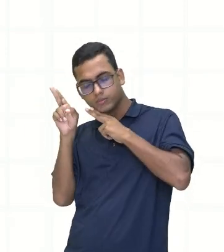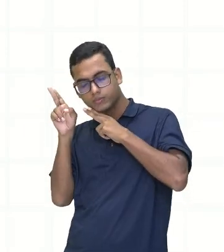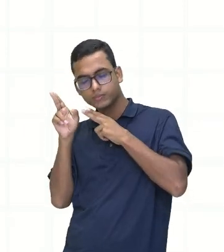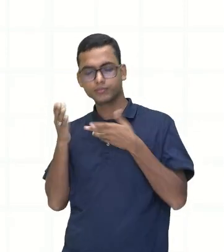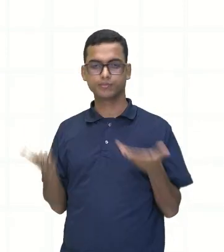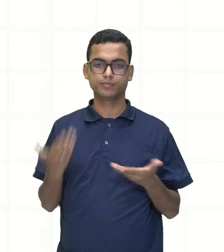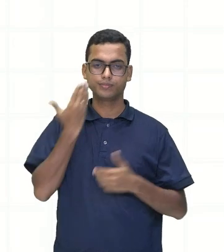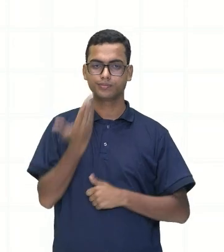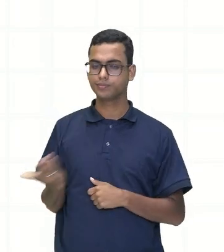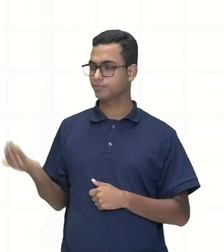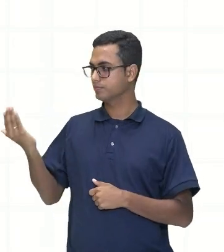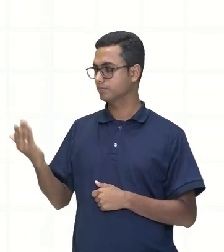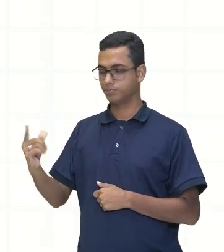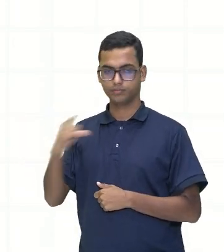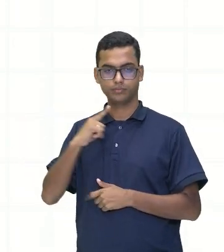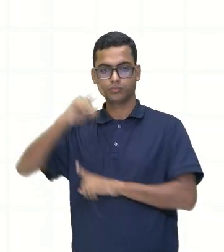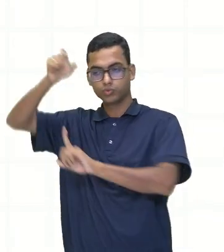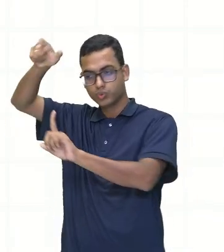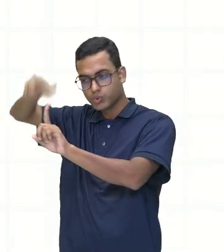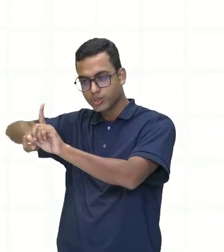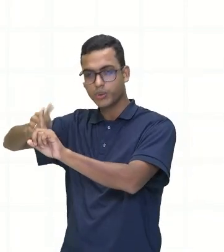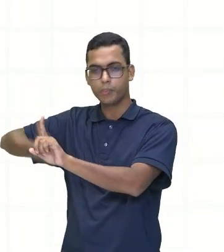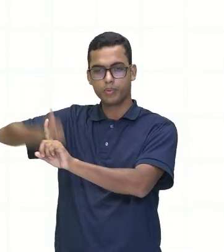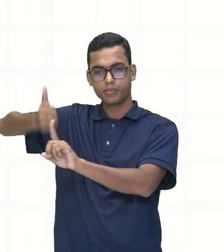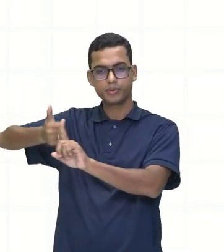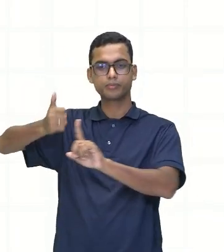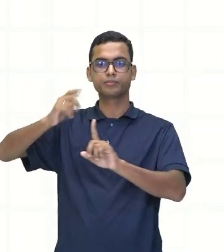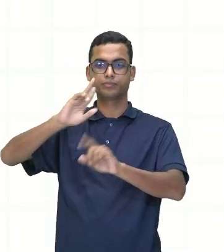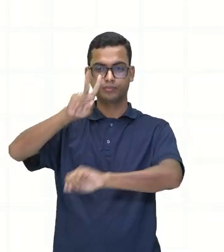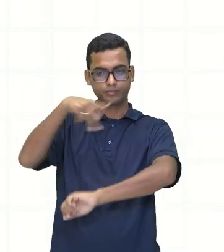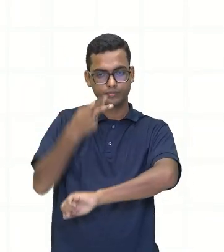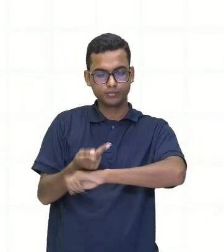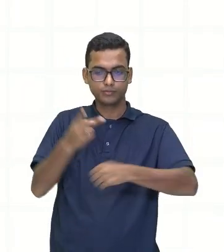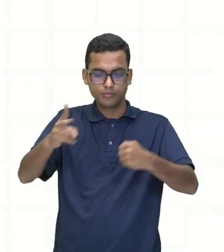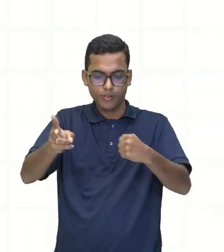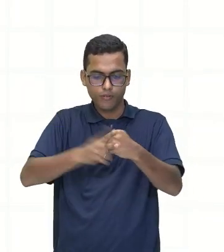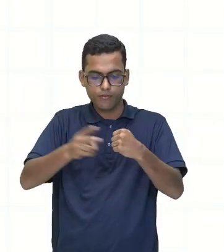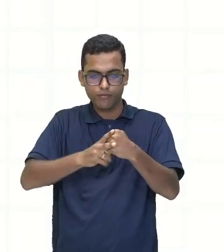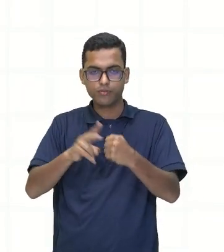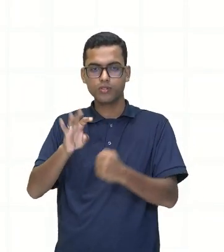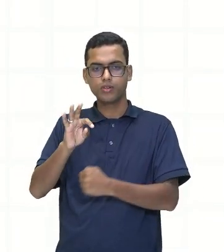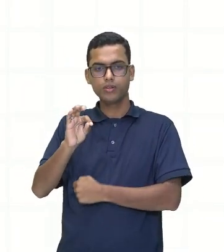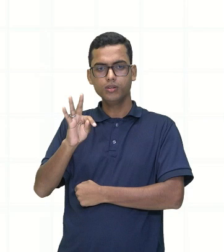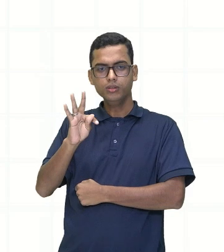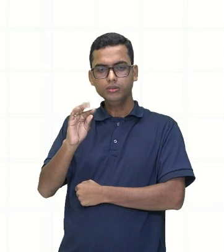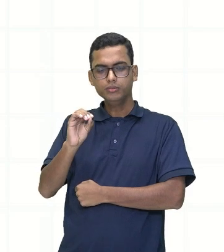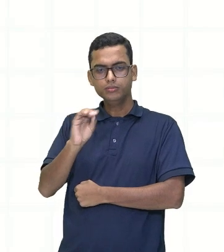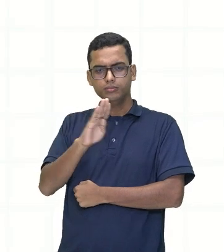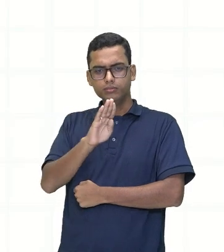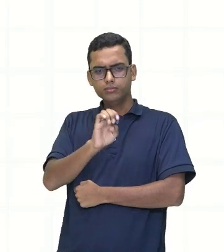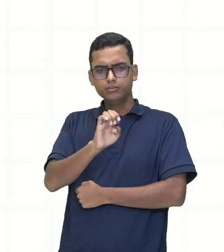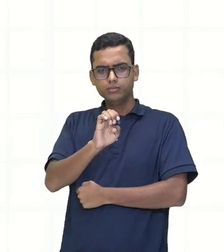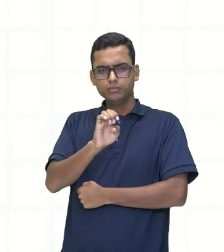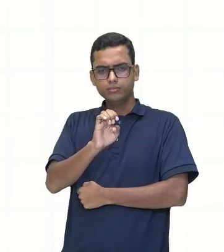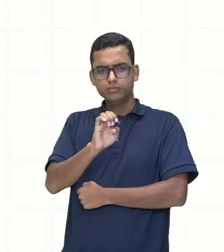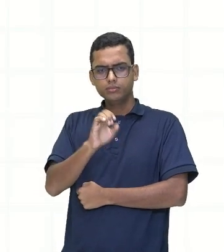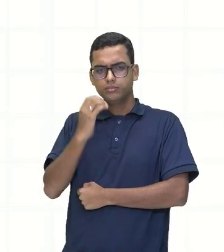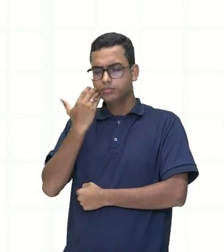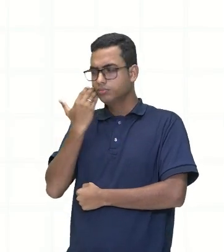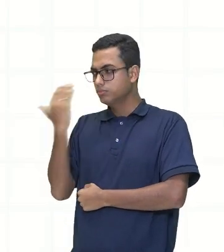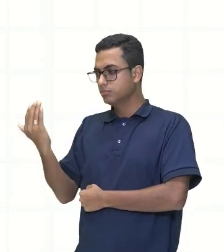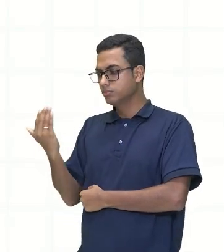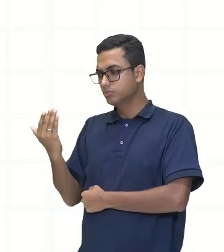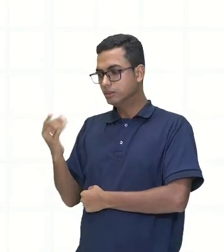be, né? Concordando com o Carlos, né? Se eu for substituir Carlos por um pronome, seria esse aqui, não é?